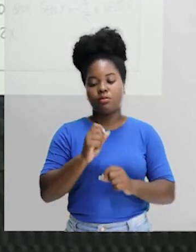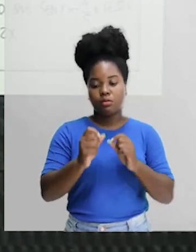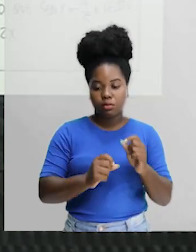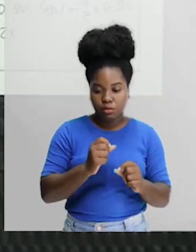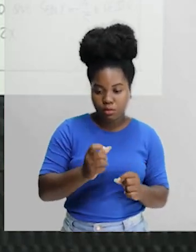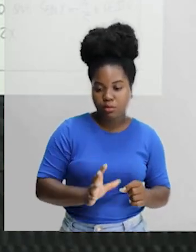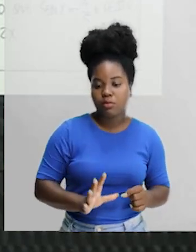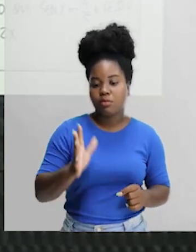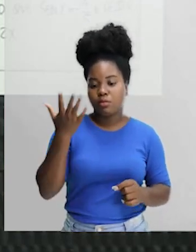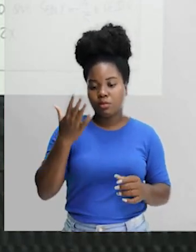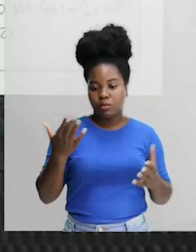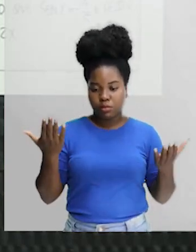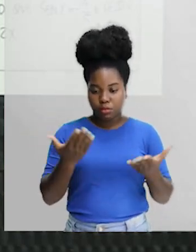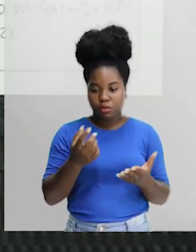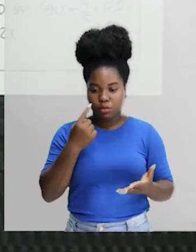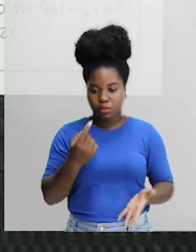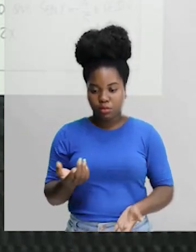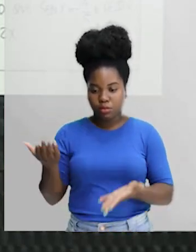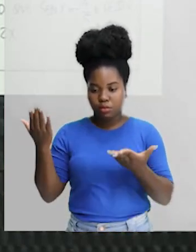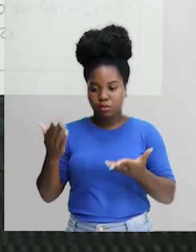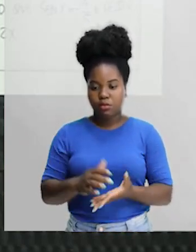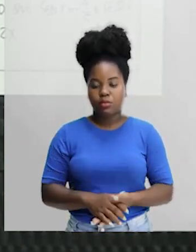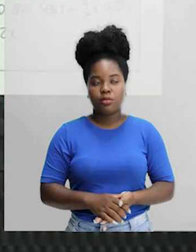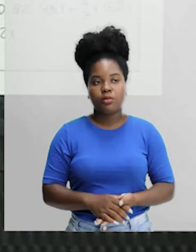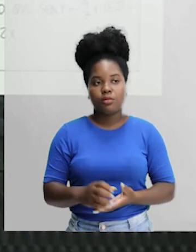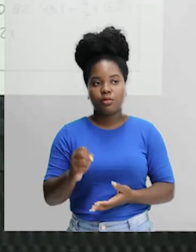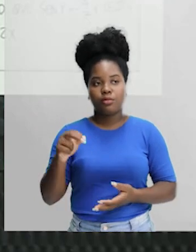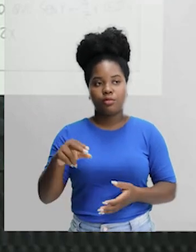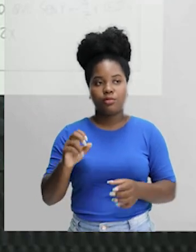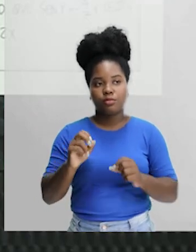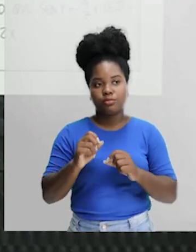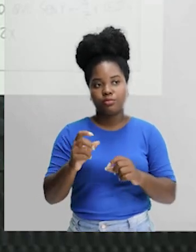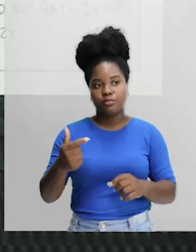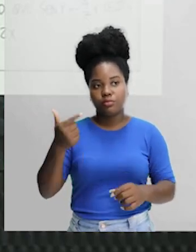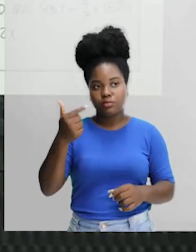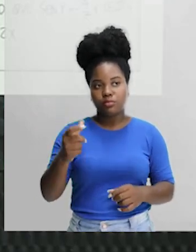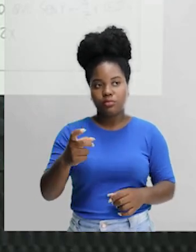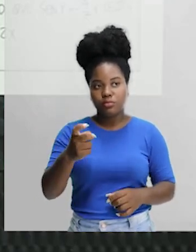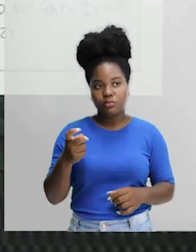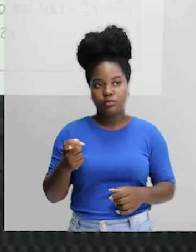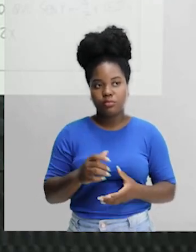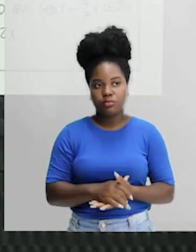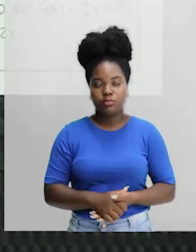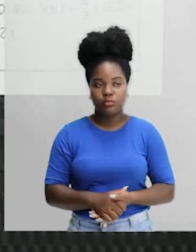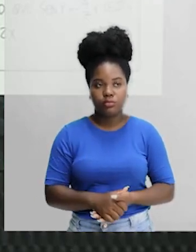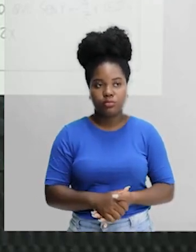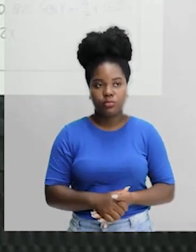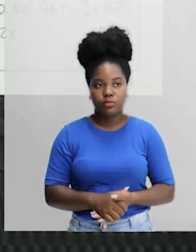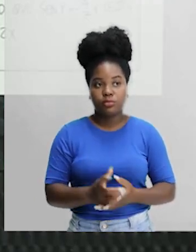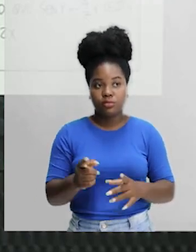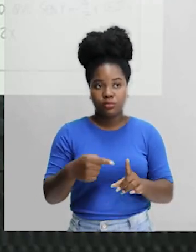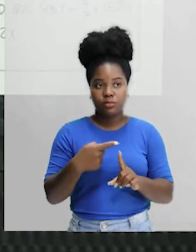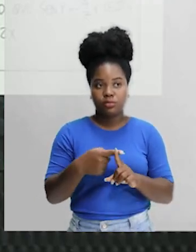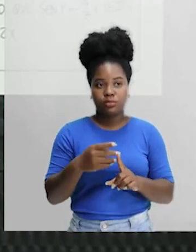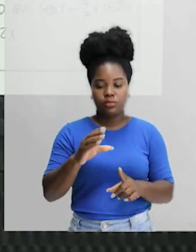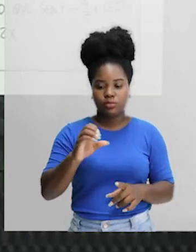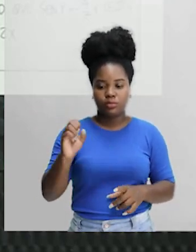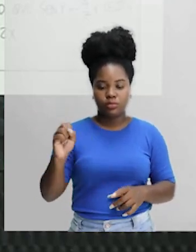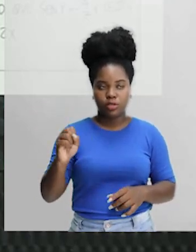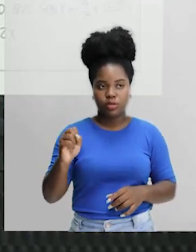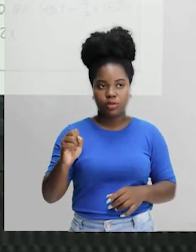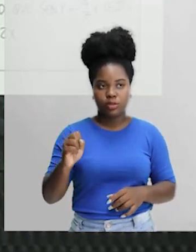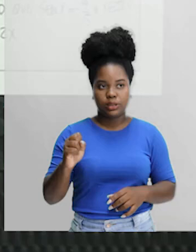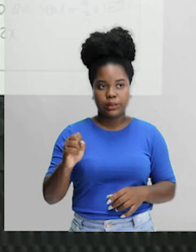fazer. Tá? Então, seno ao quadrado de x mais